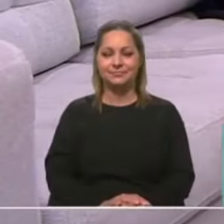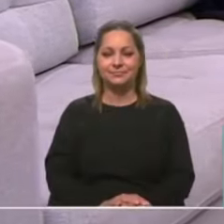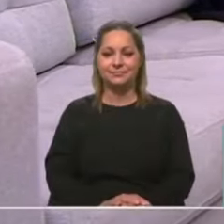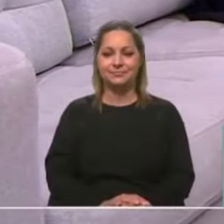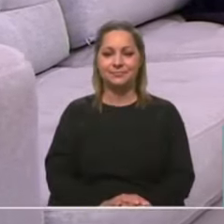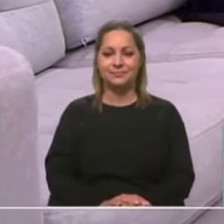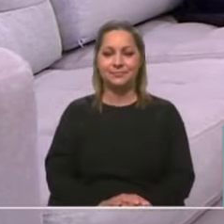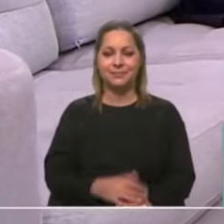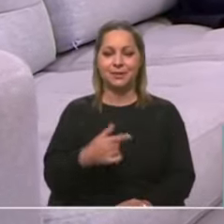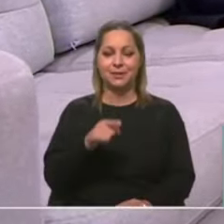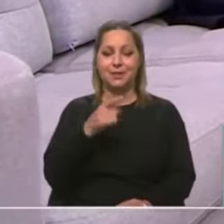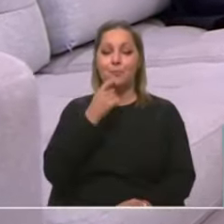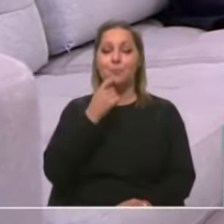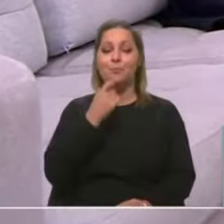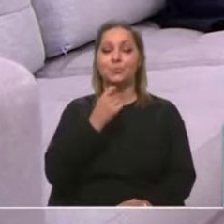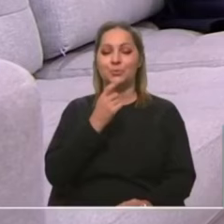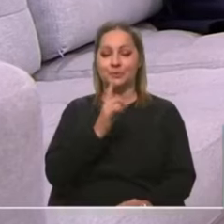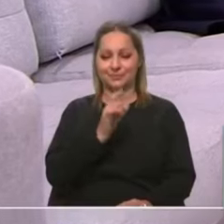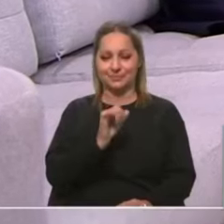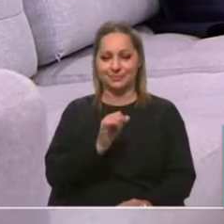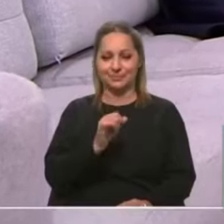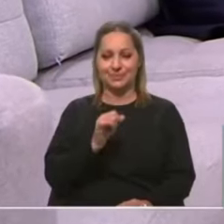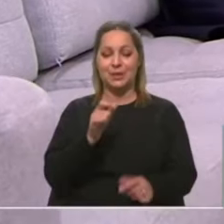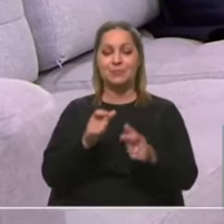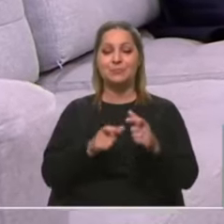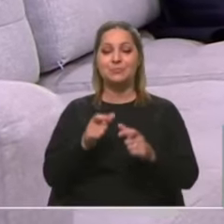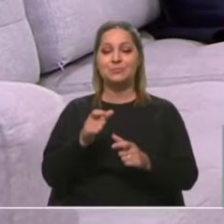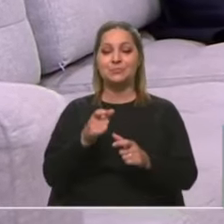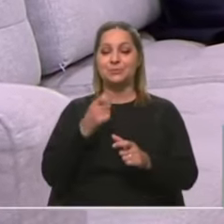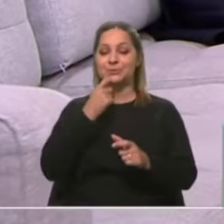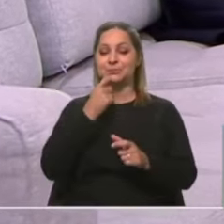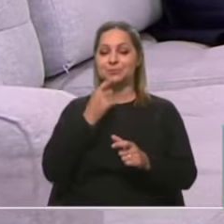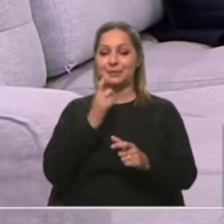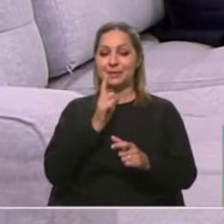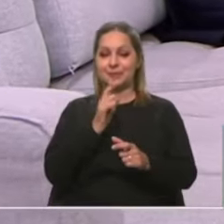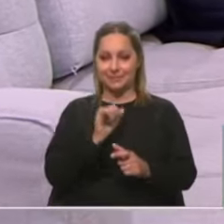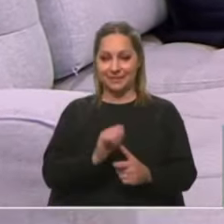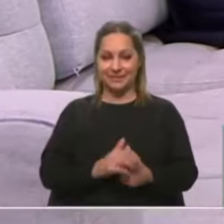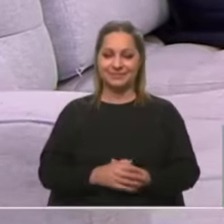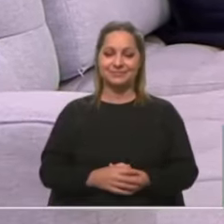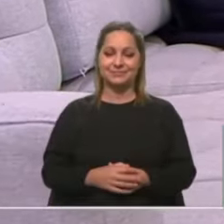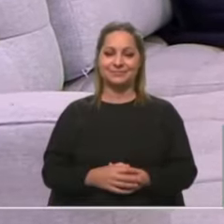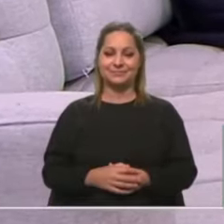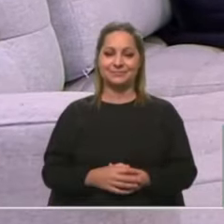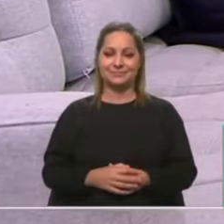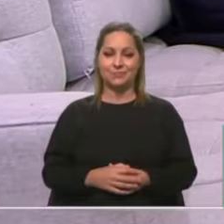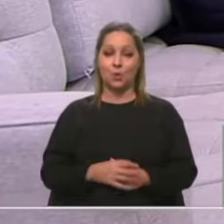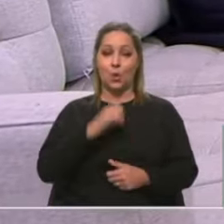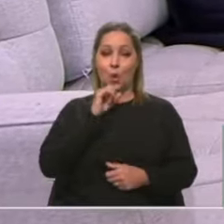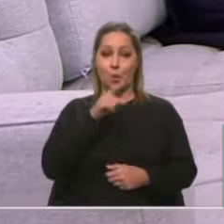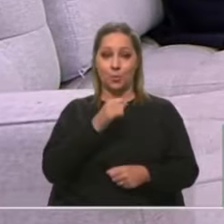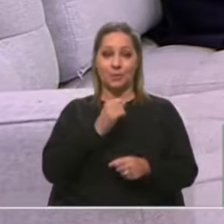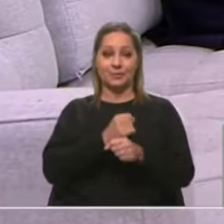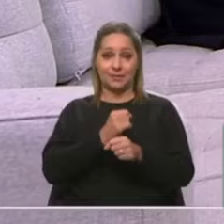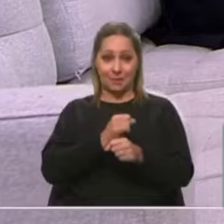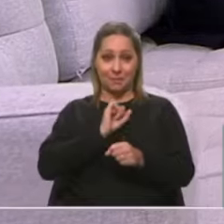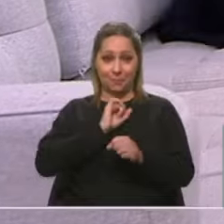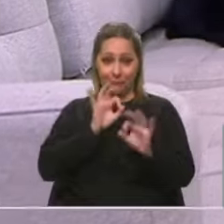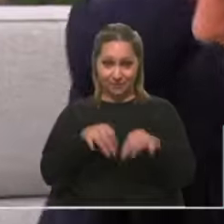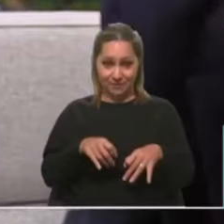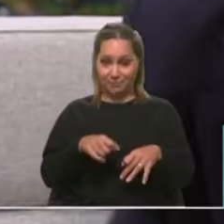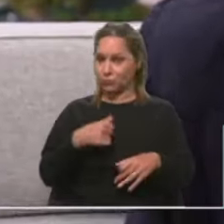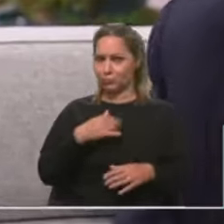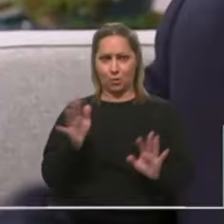uma, algumas perguntas que os nossos telespectadores fizeram e... Pode ser o fim da minha carreira. Não pode nada. Não, não